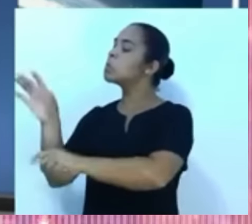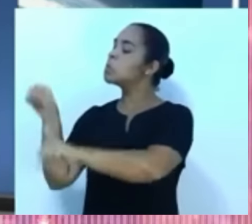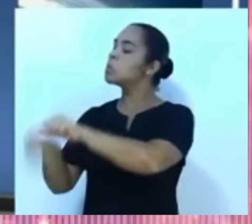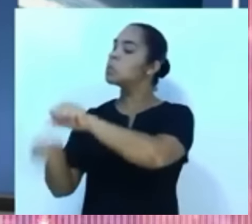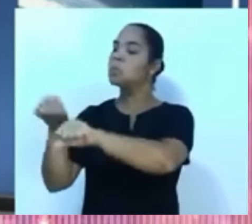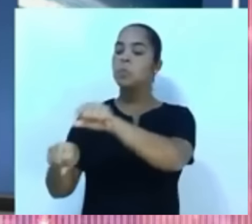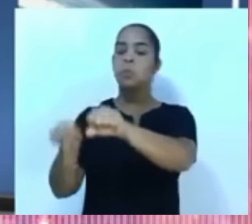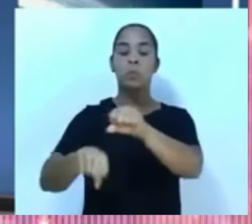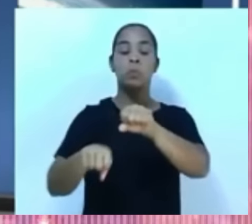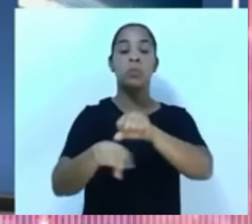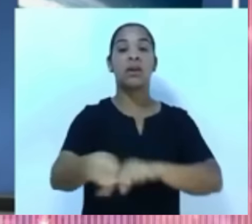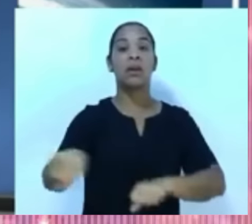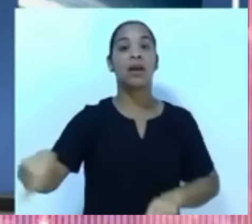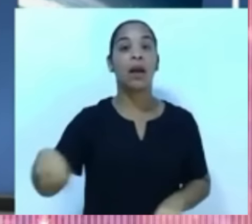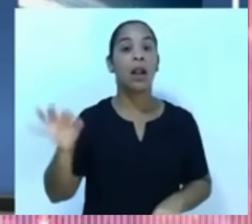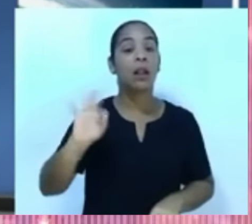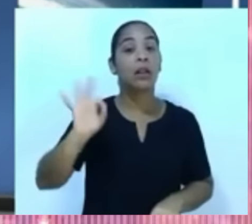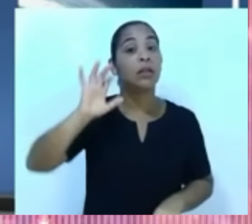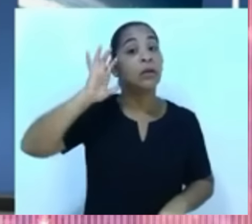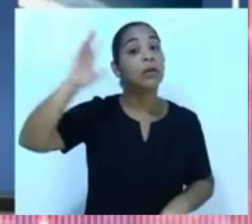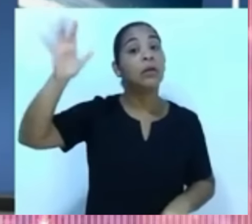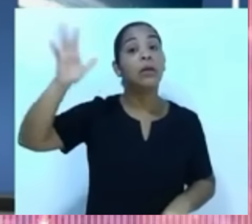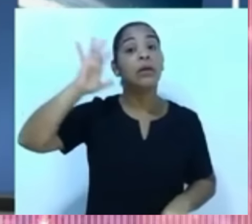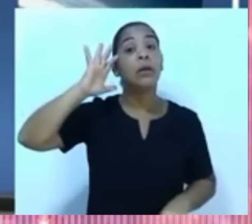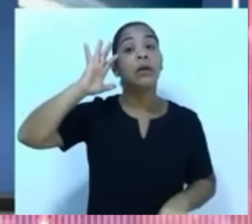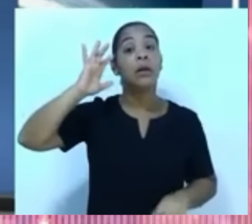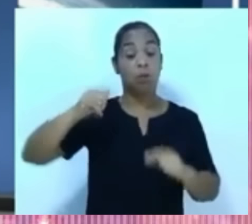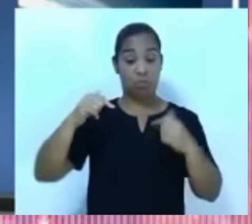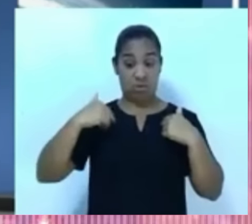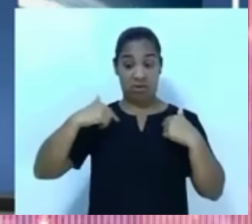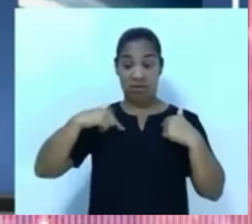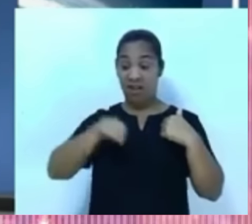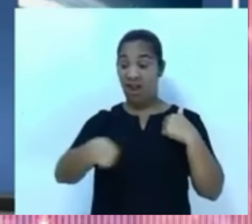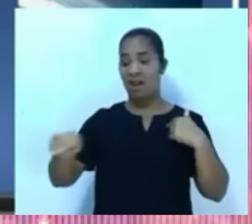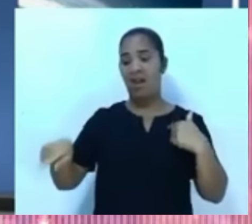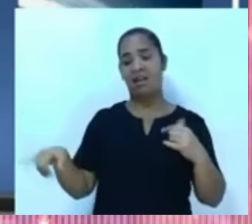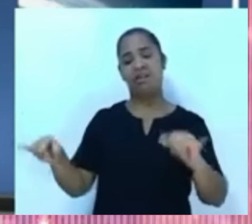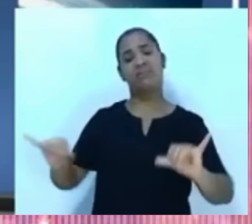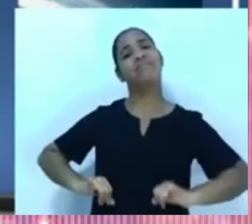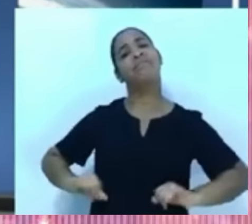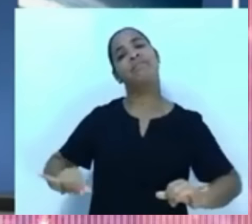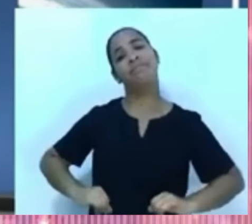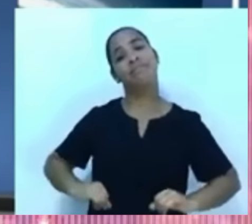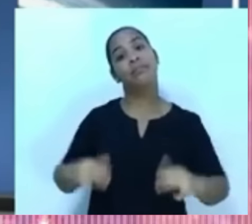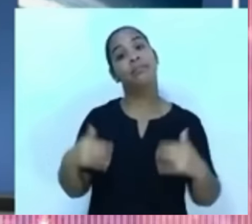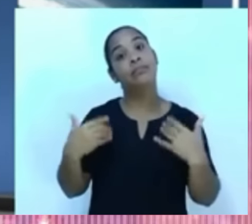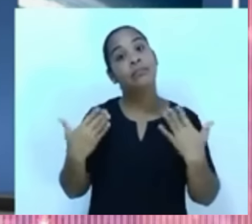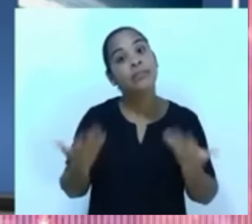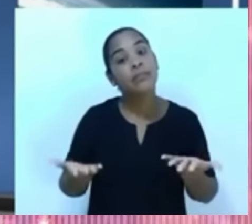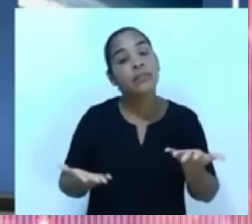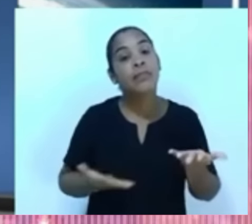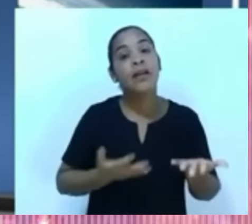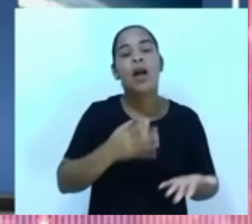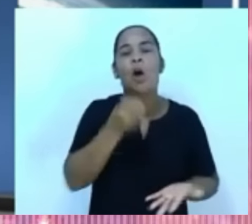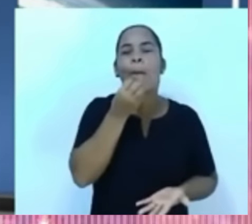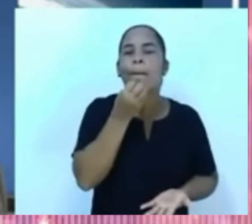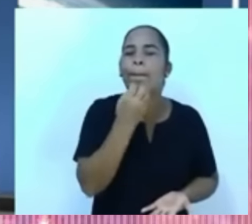que não sonha porque os seus são pesadelos daí o bem sempre há de